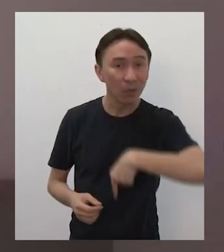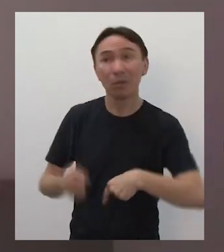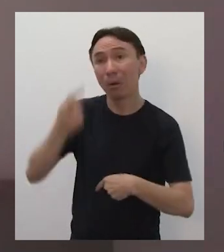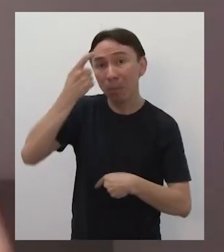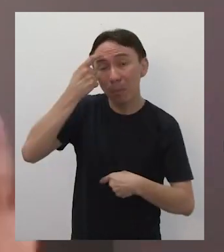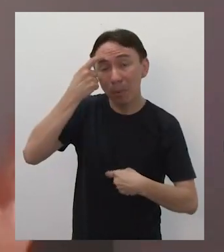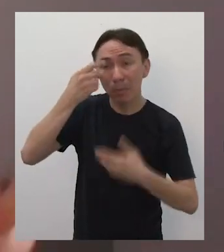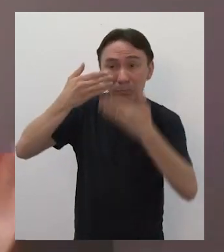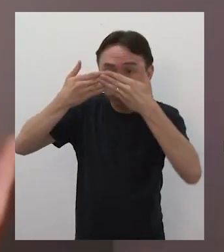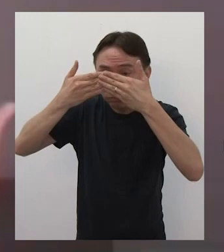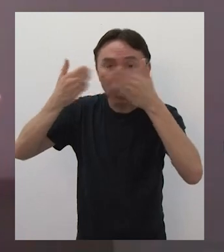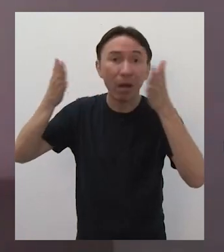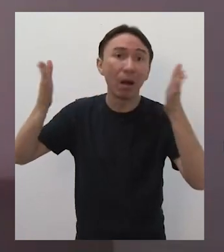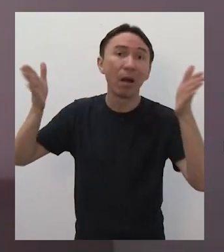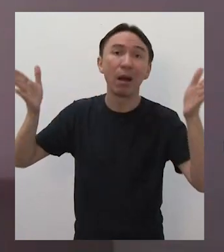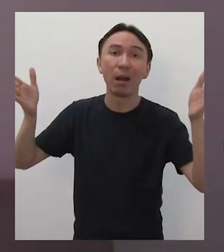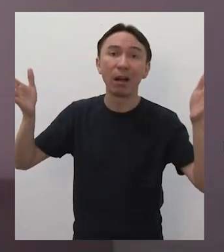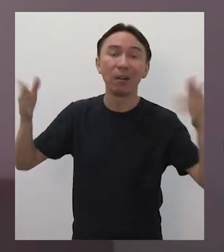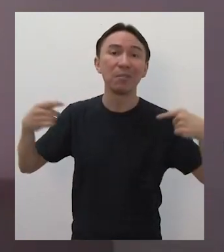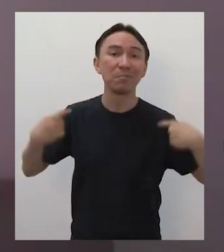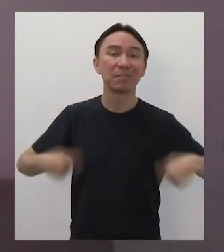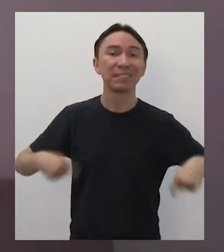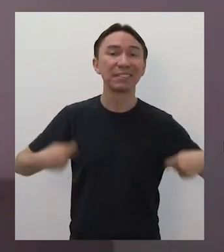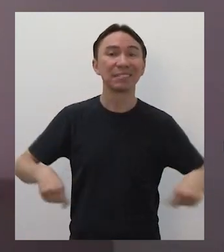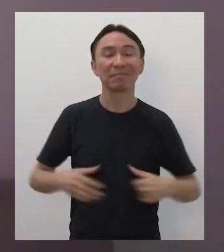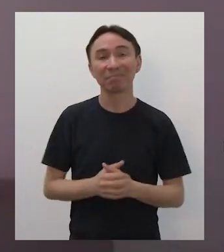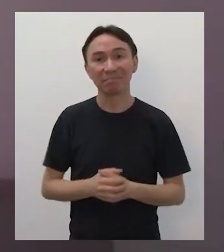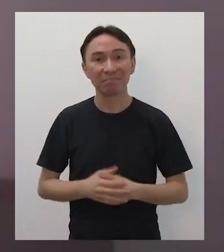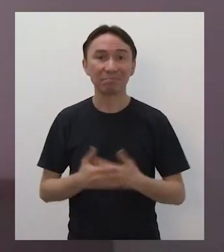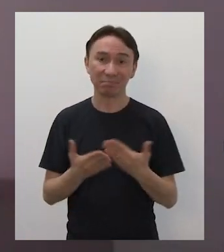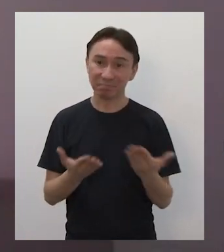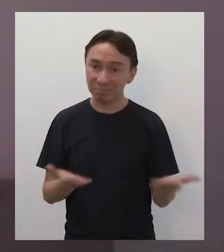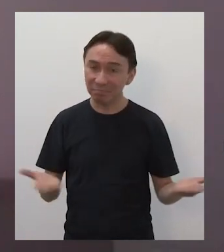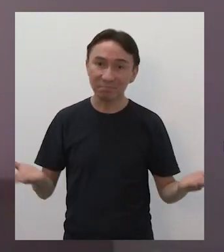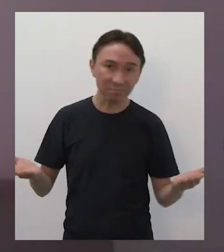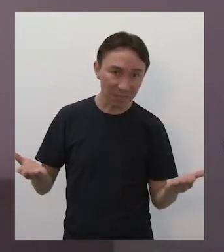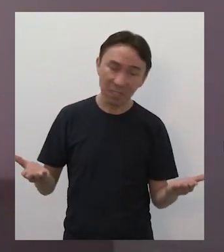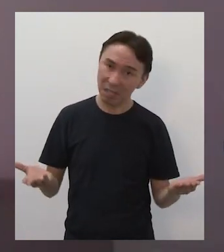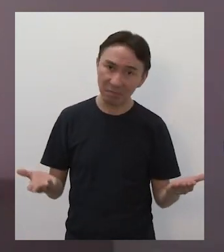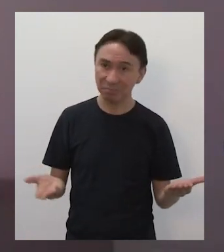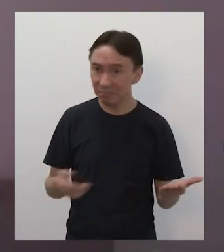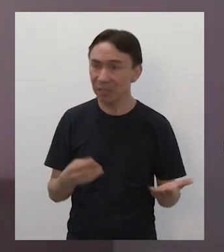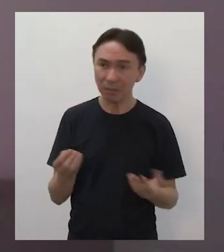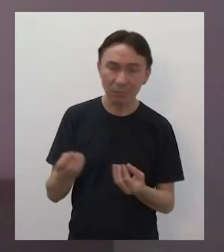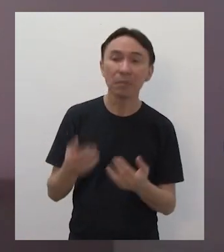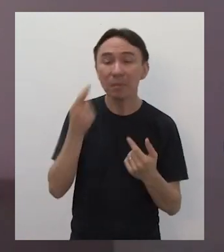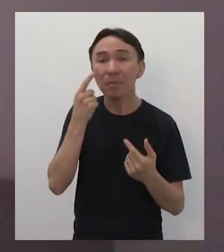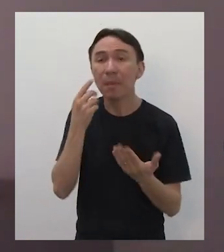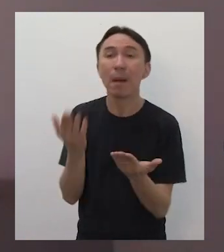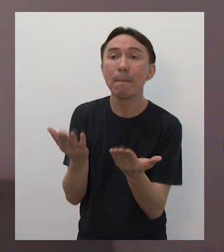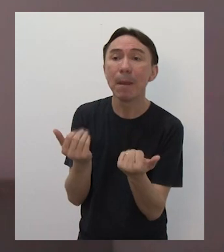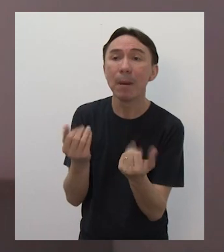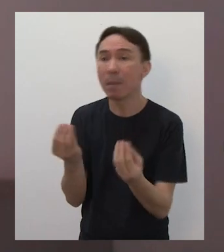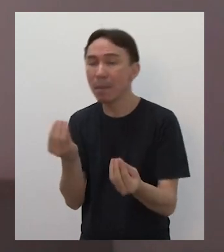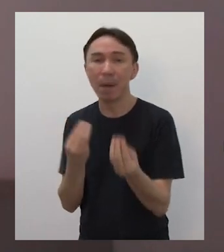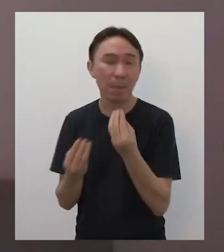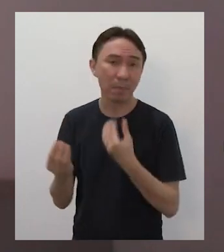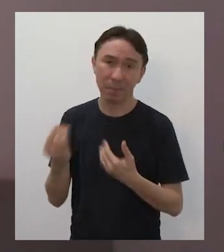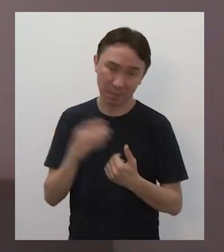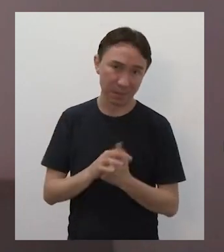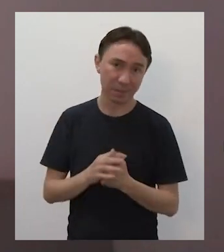mesmo, com essa perspectiva de receber. Isso é muito bom.